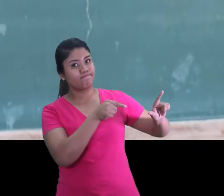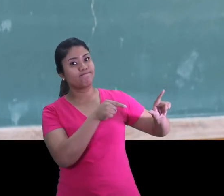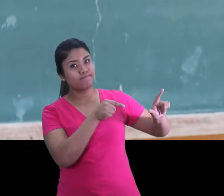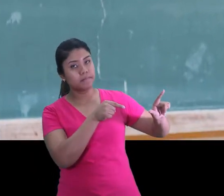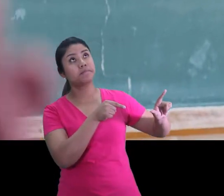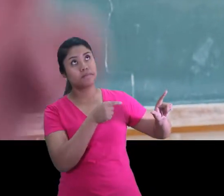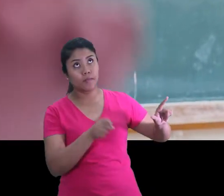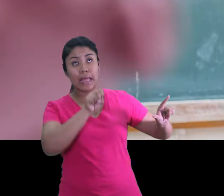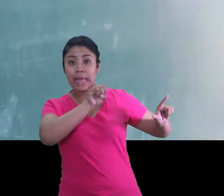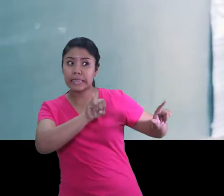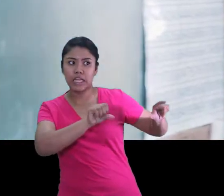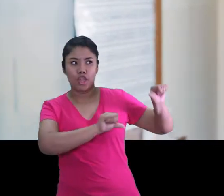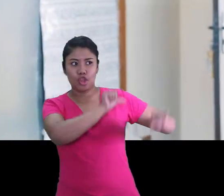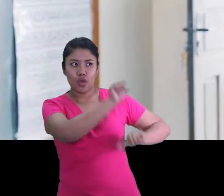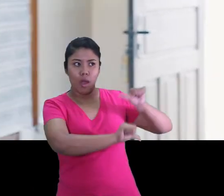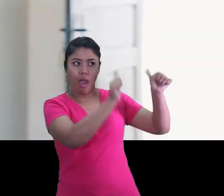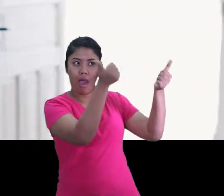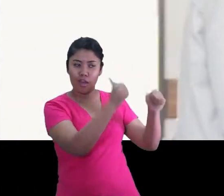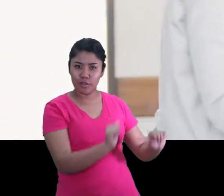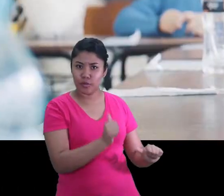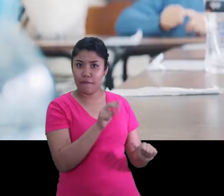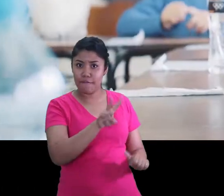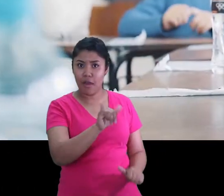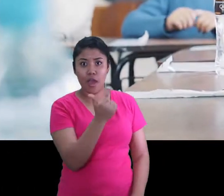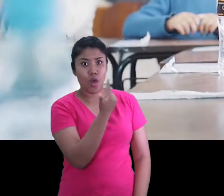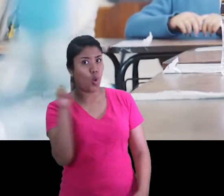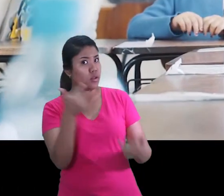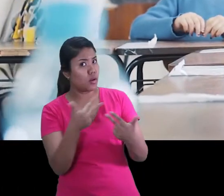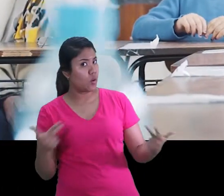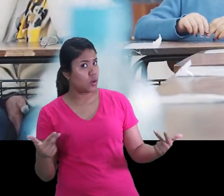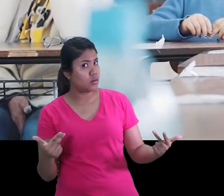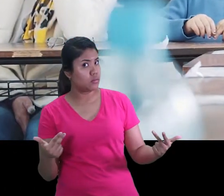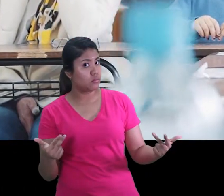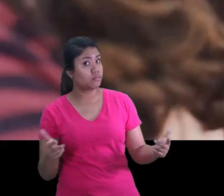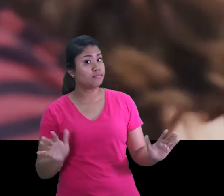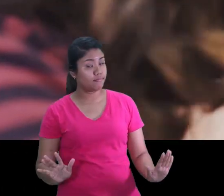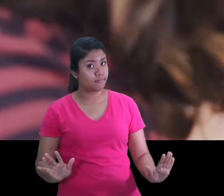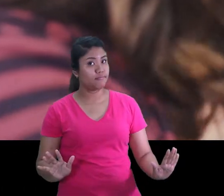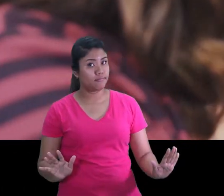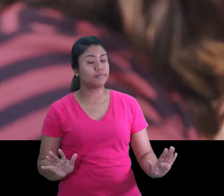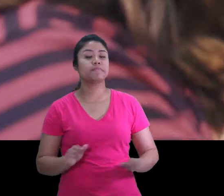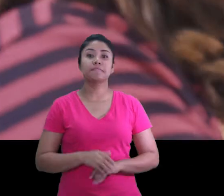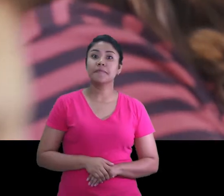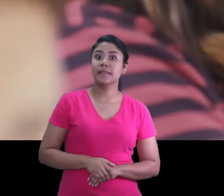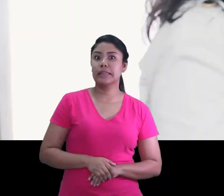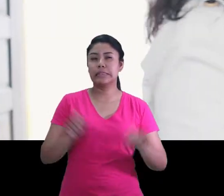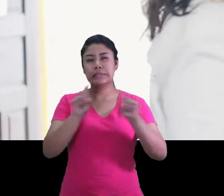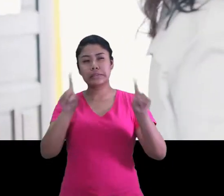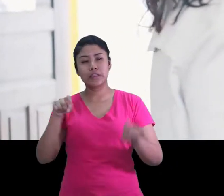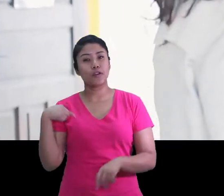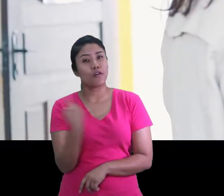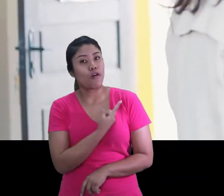serve? Se eu mudar o formato, ele vai deixar de ser um cabide? Sim. Não. Será